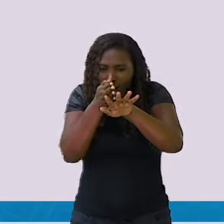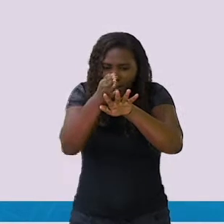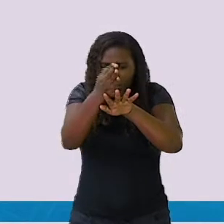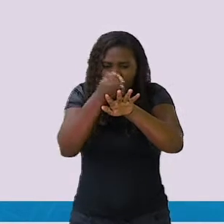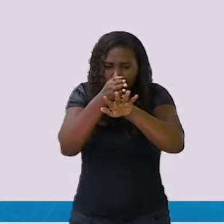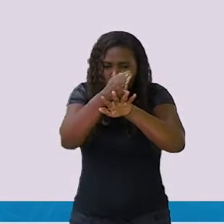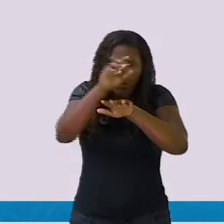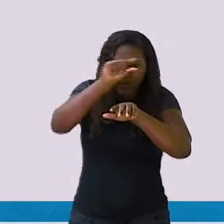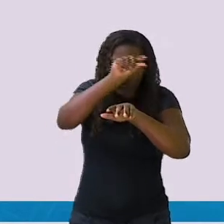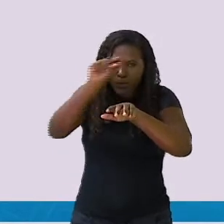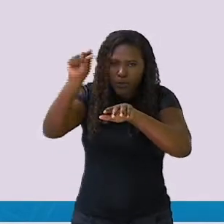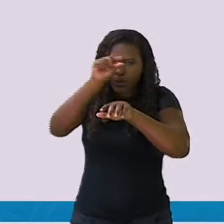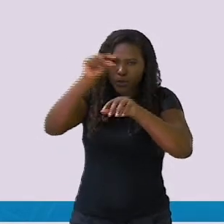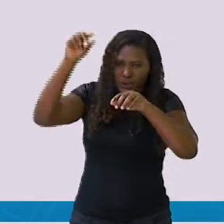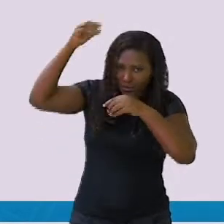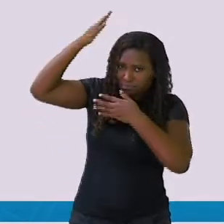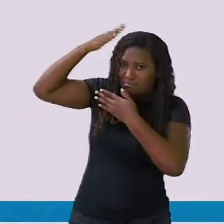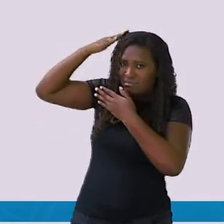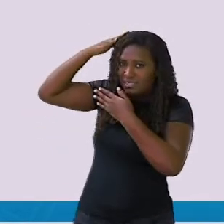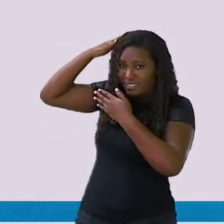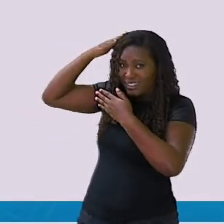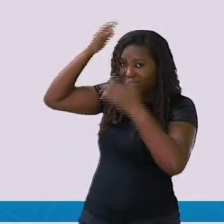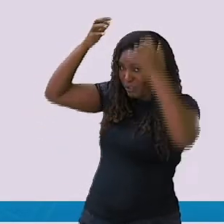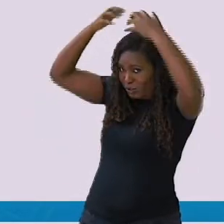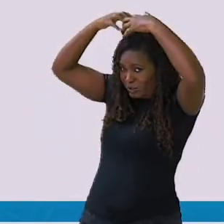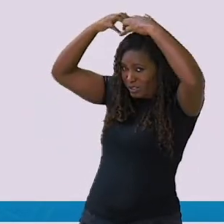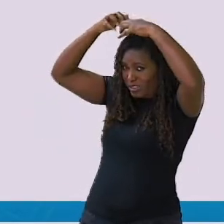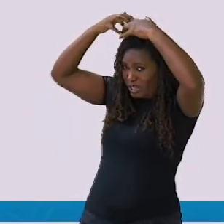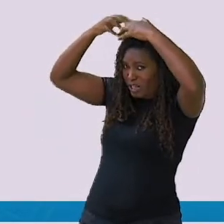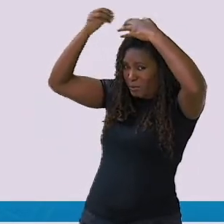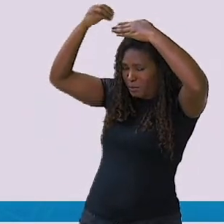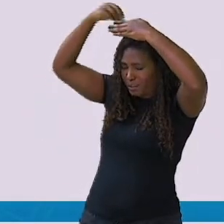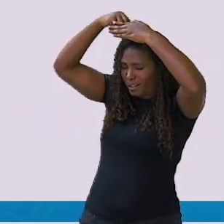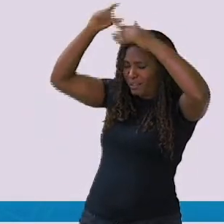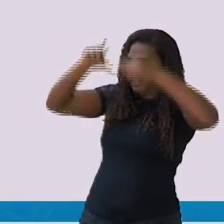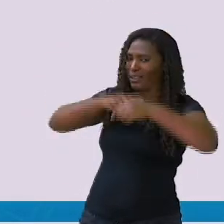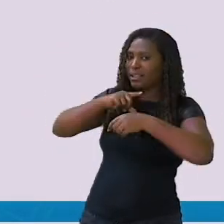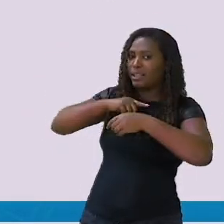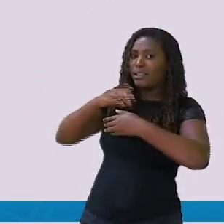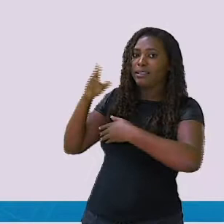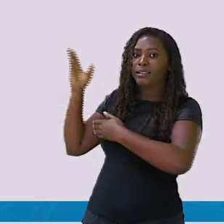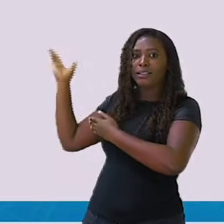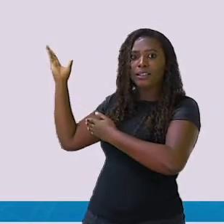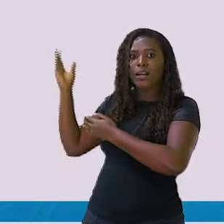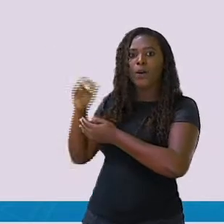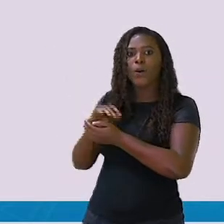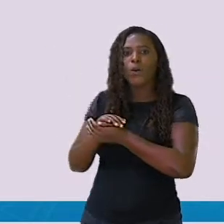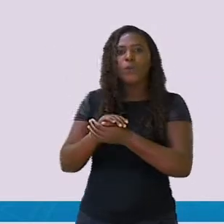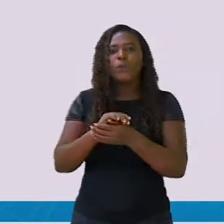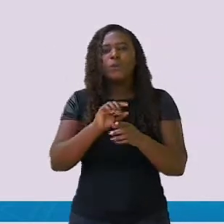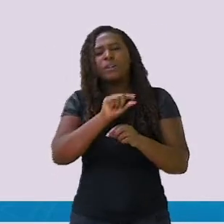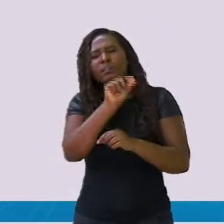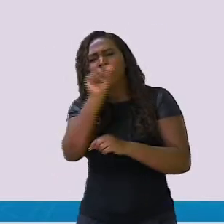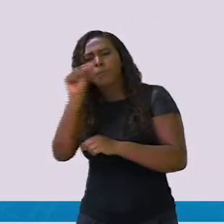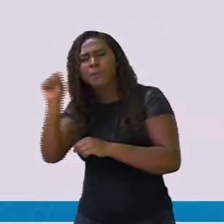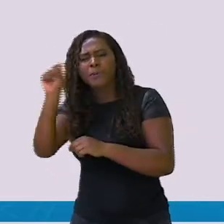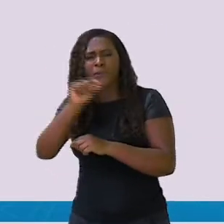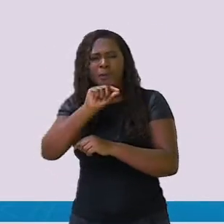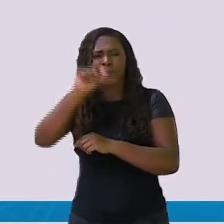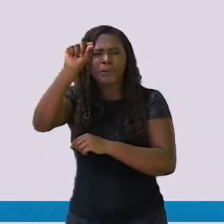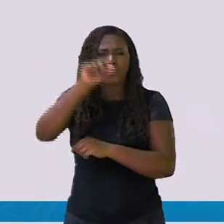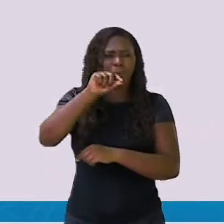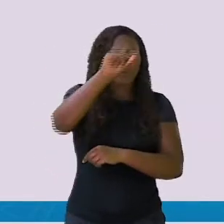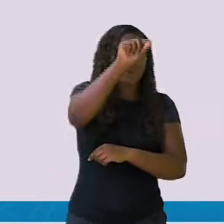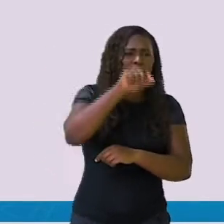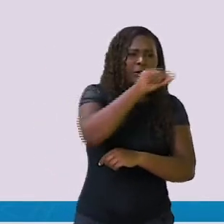dos pensamentos. Então eu tenho aqui na minha cabeça vários pensamentos, várias situações, eu tenho